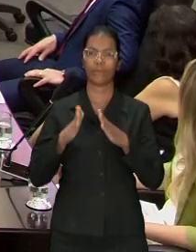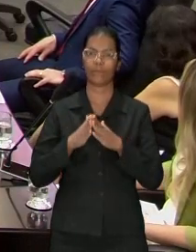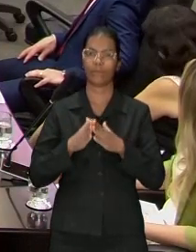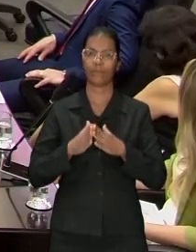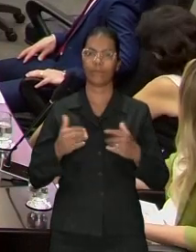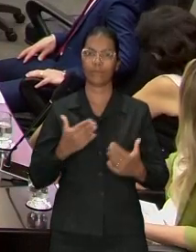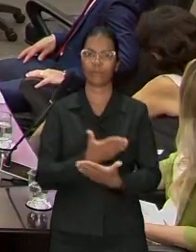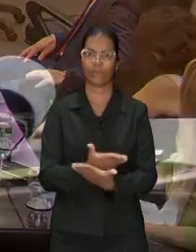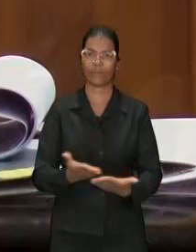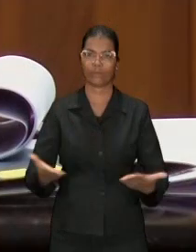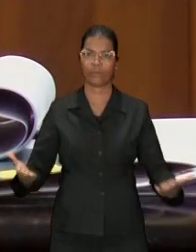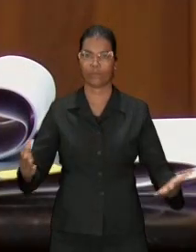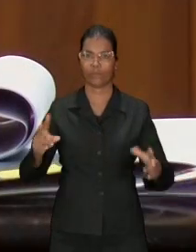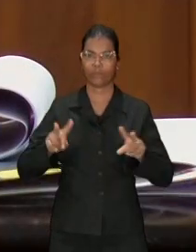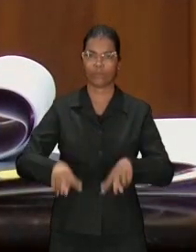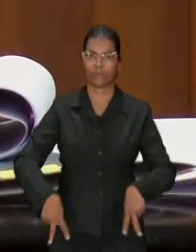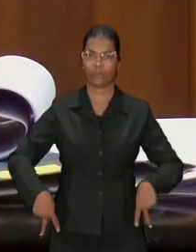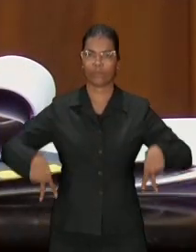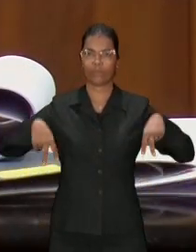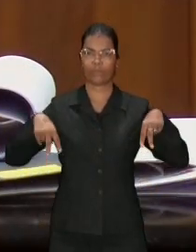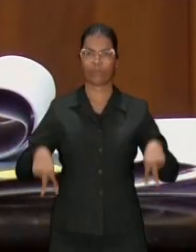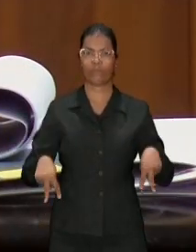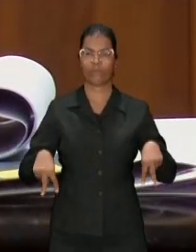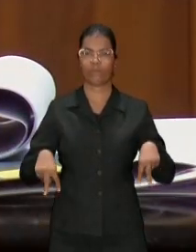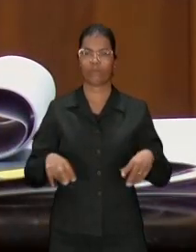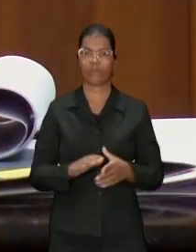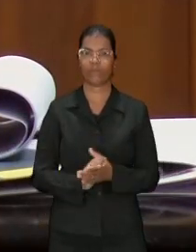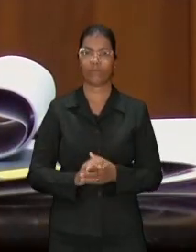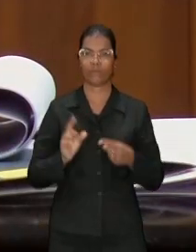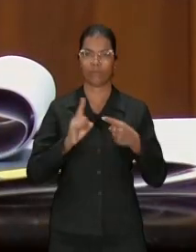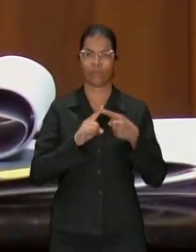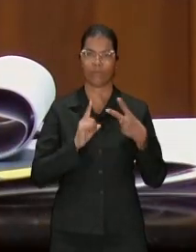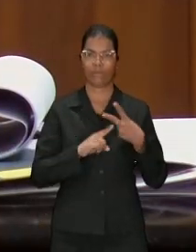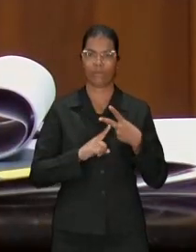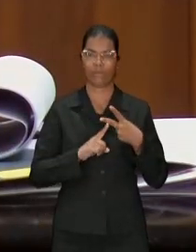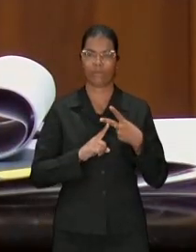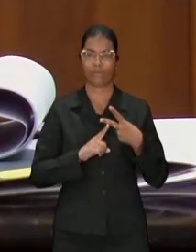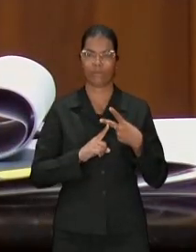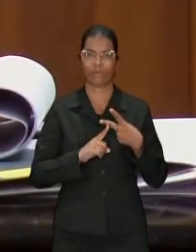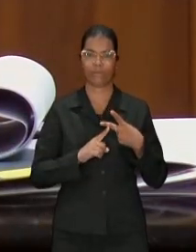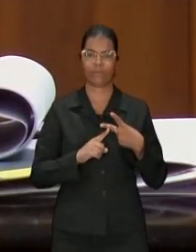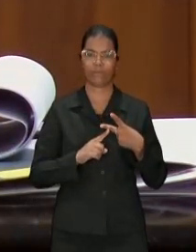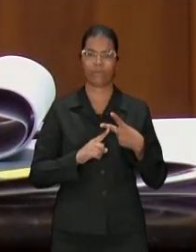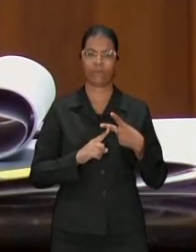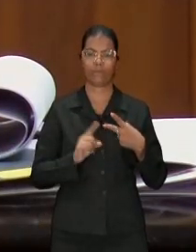nós possamos ficar de pé para duas coisas.